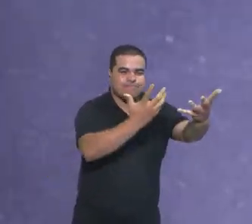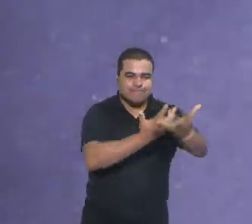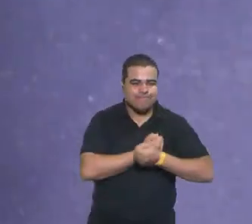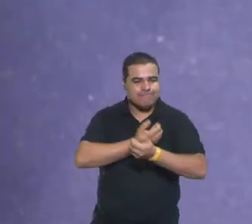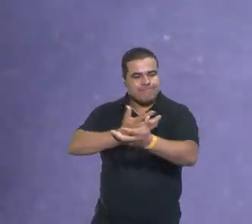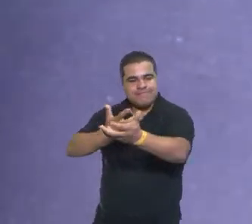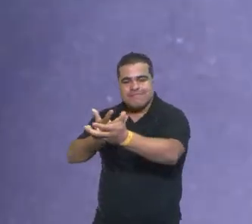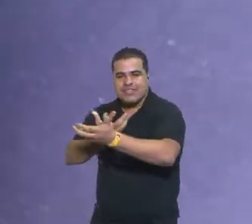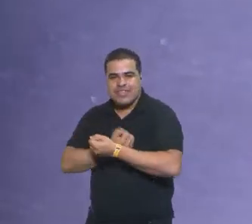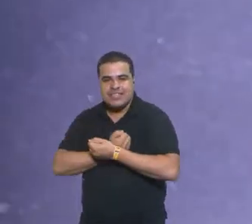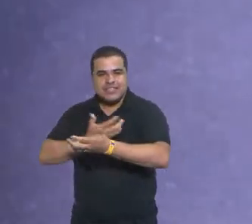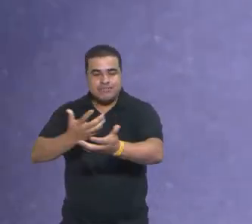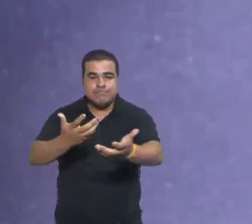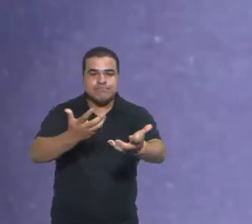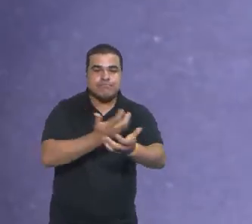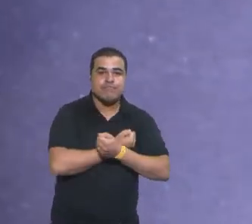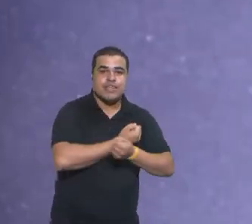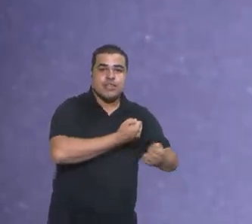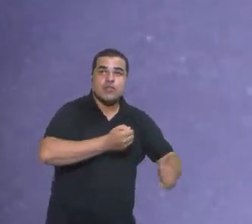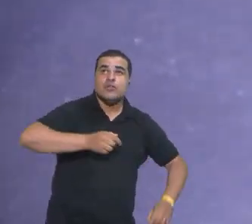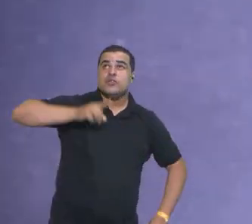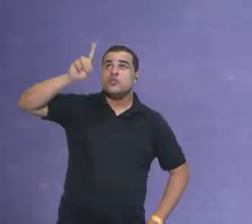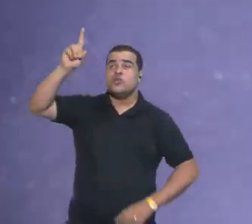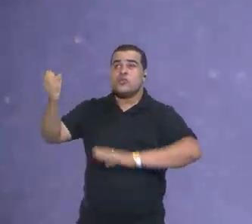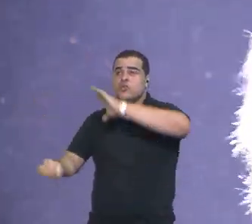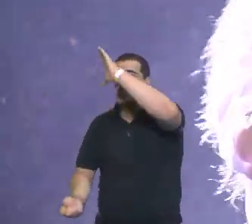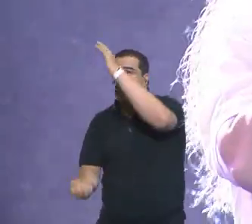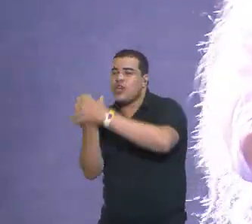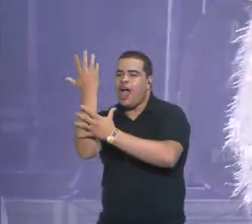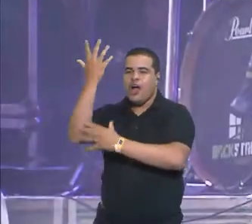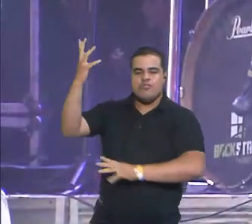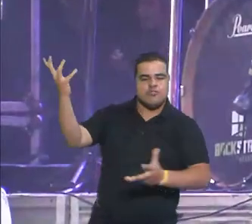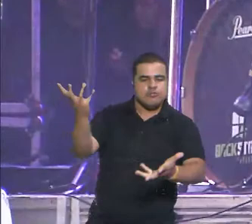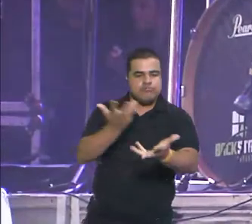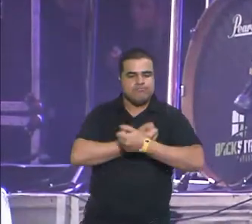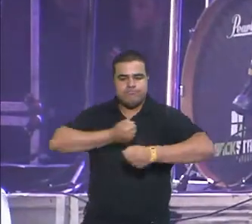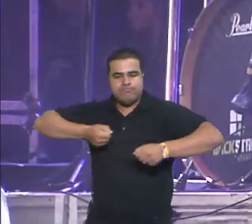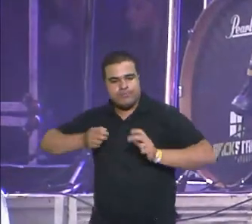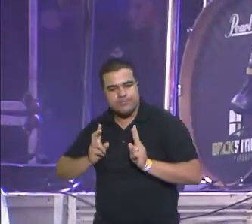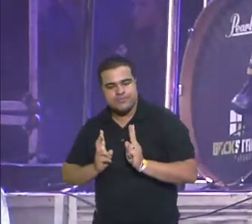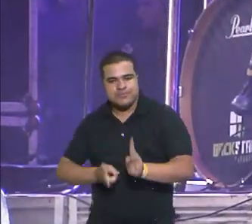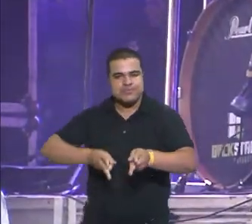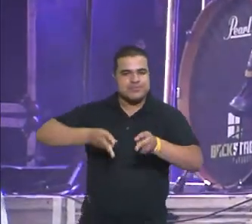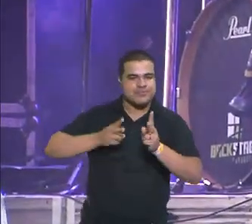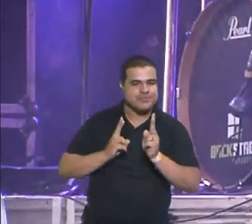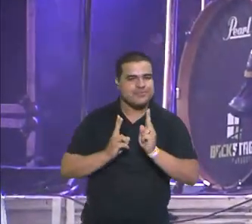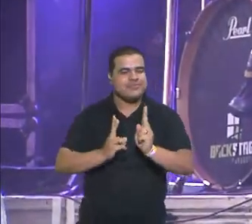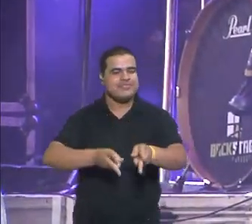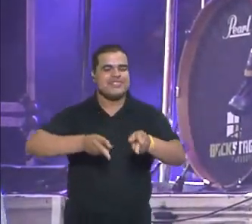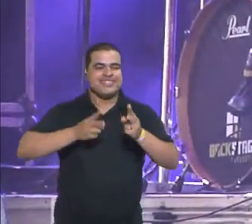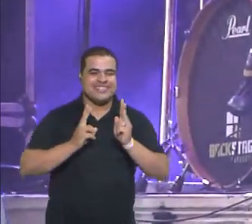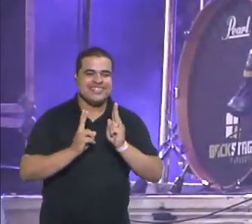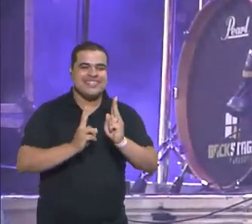para salvar para sempre ao coração